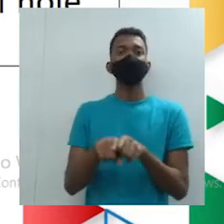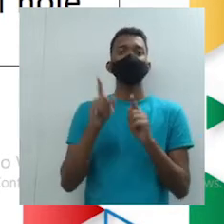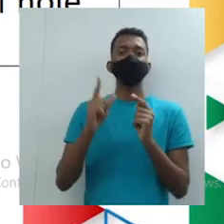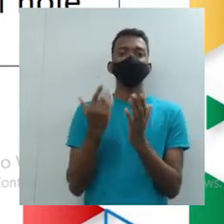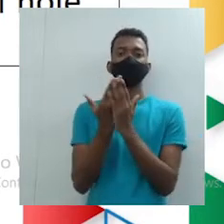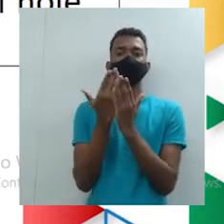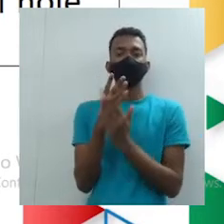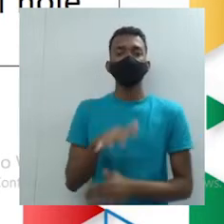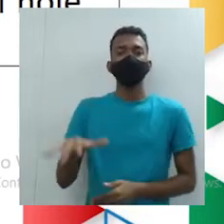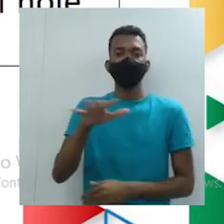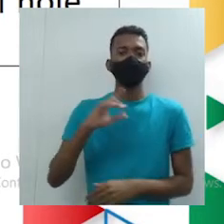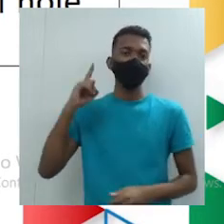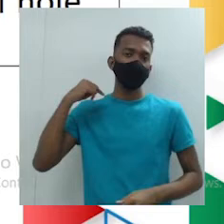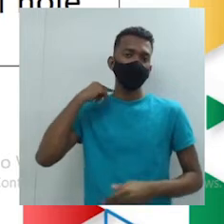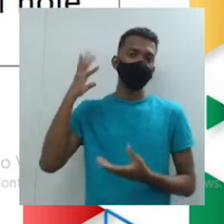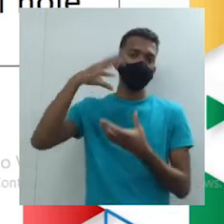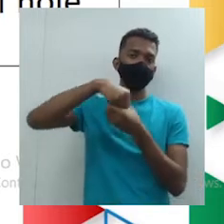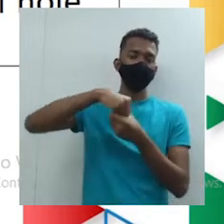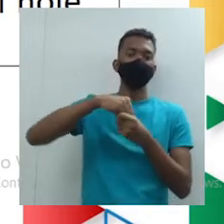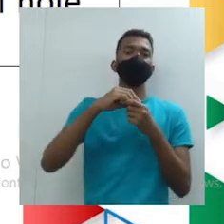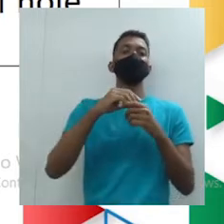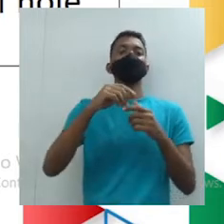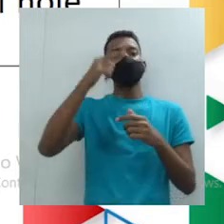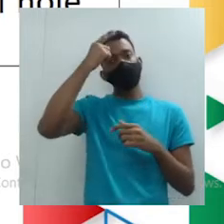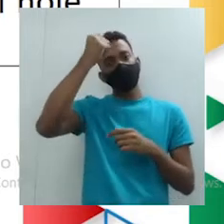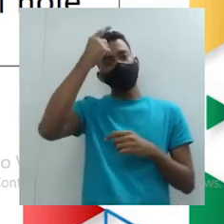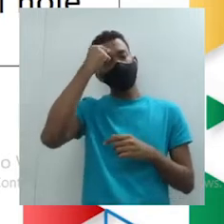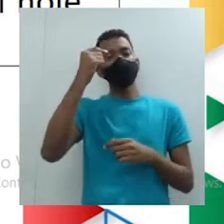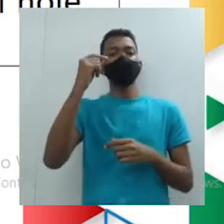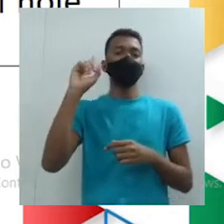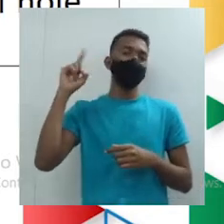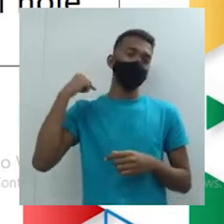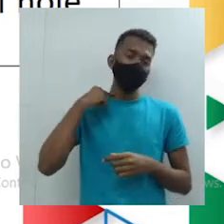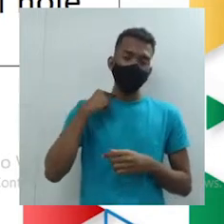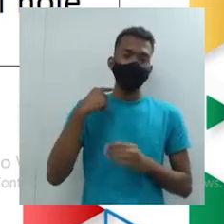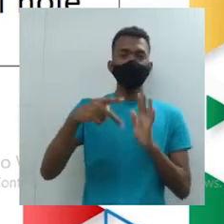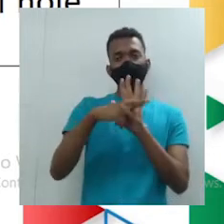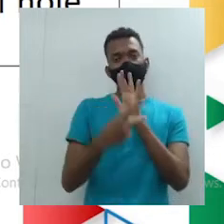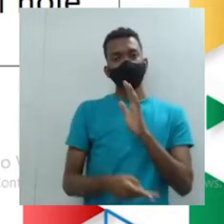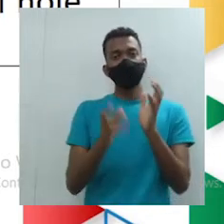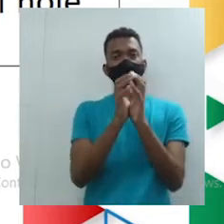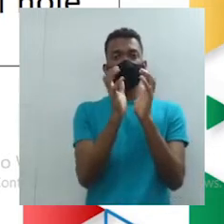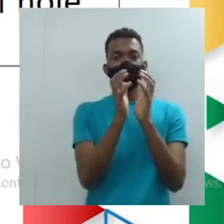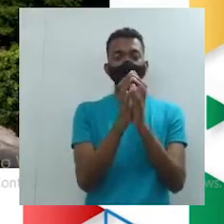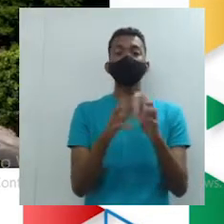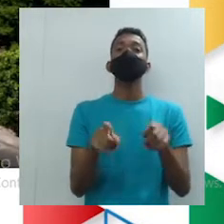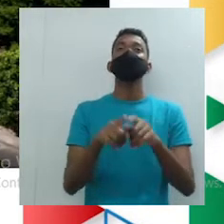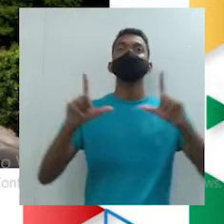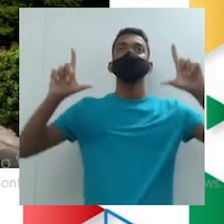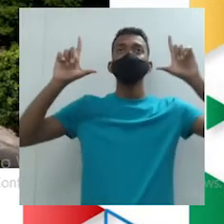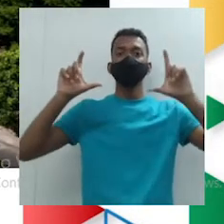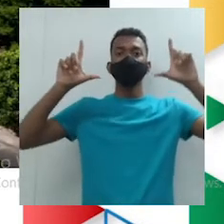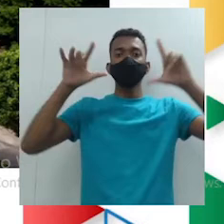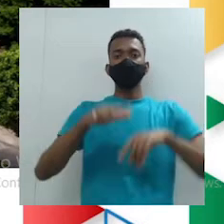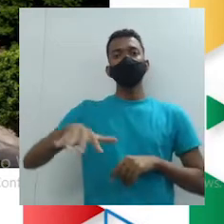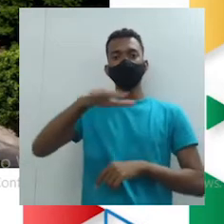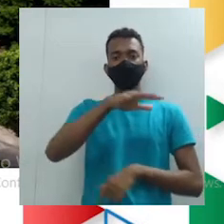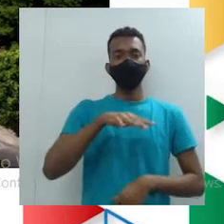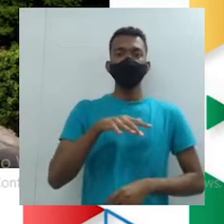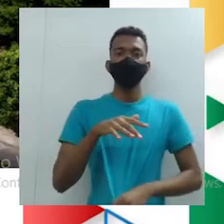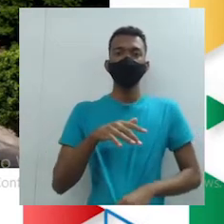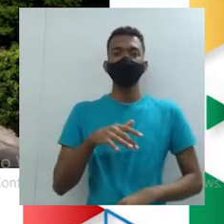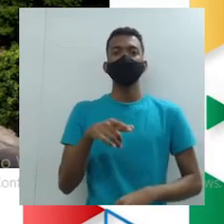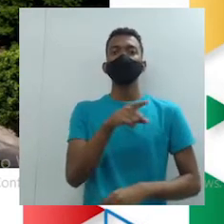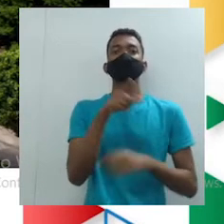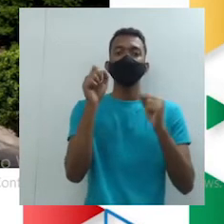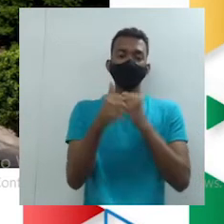estudou Direito na Faculdade de Direito do Recife. Né? Temos aí, professor Robson, uma foto da fachada da Faculdade de Direito. Né? Como